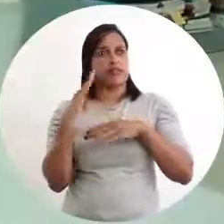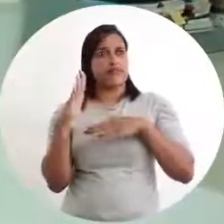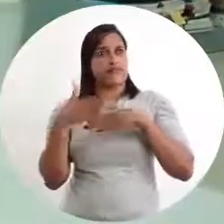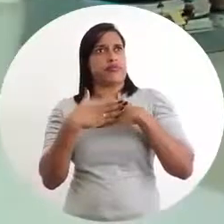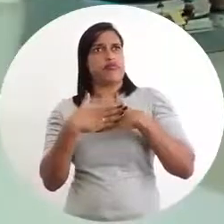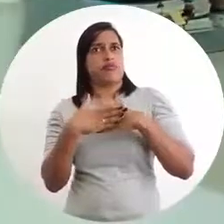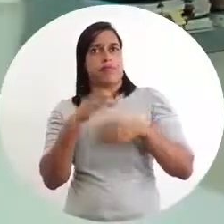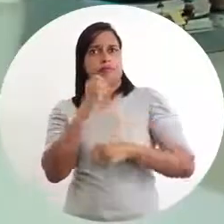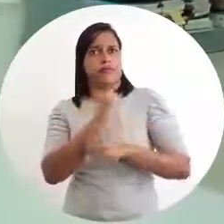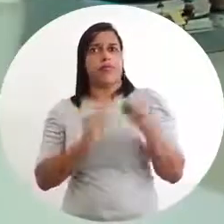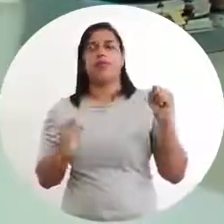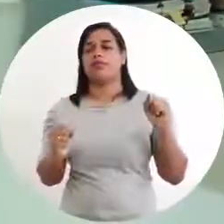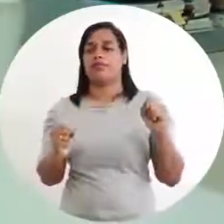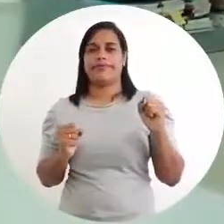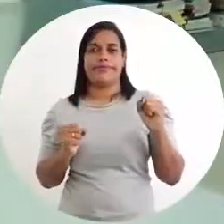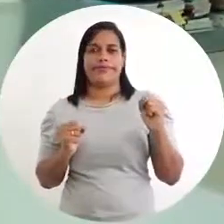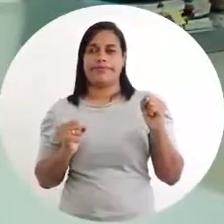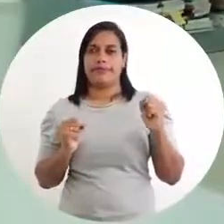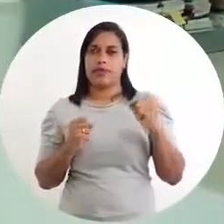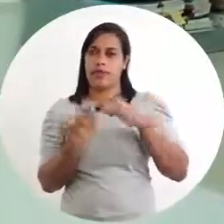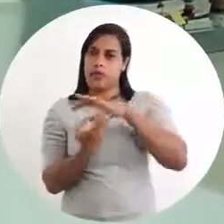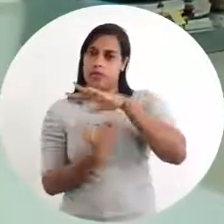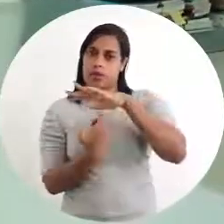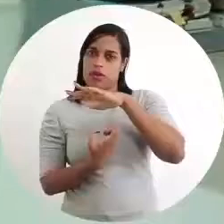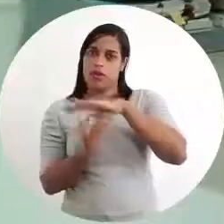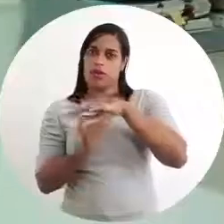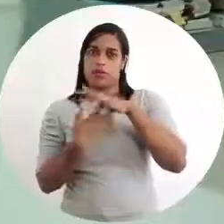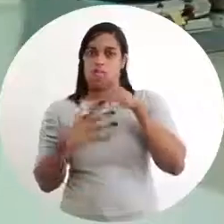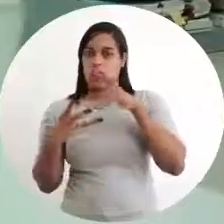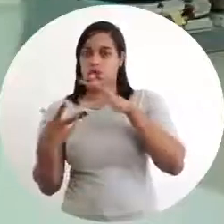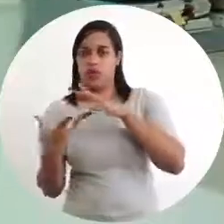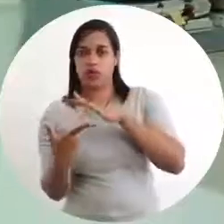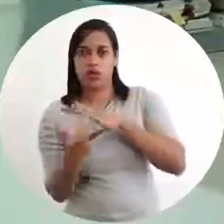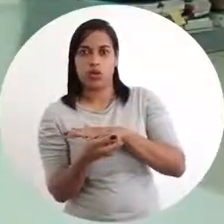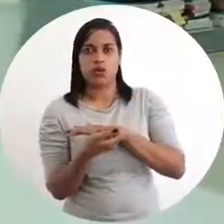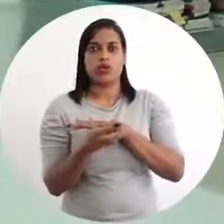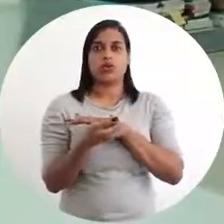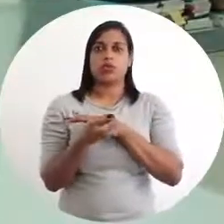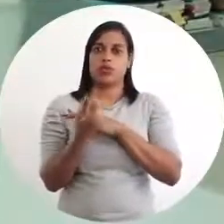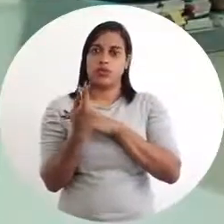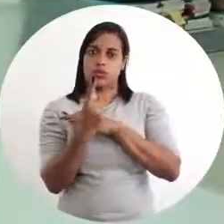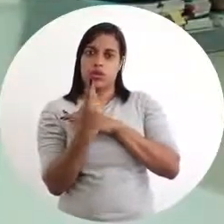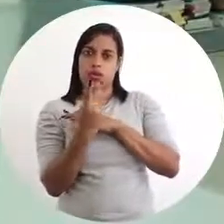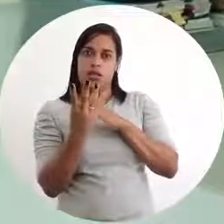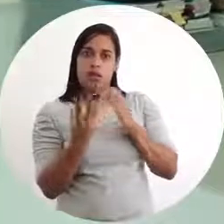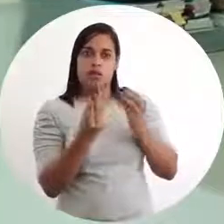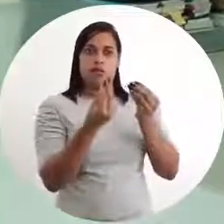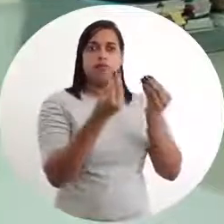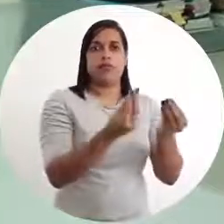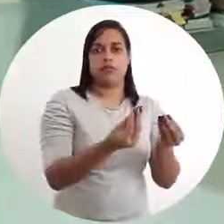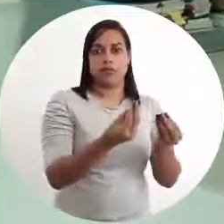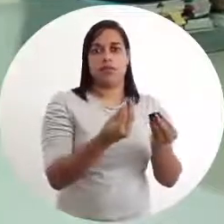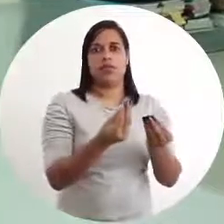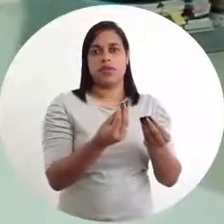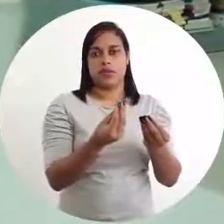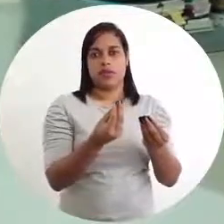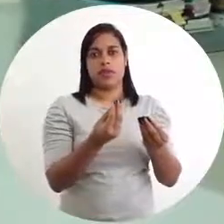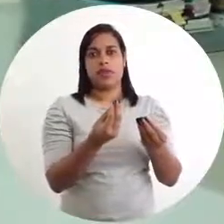você não vai matar, entre aspas, a empresa para poder pegar todo o patrimônio dela e entregar para os credores,